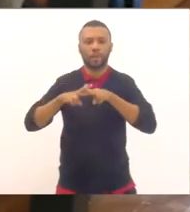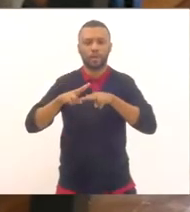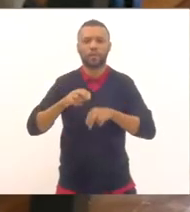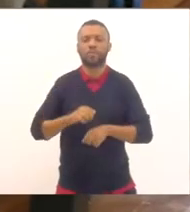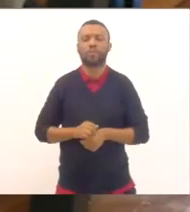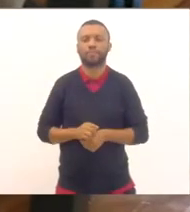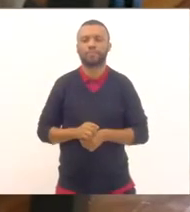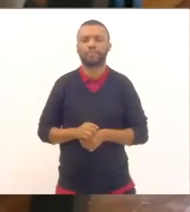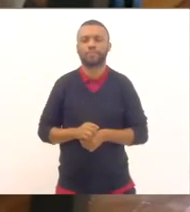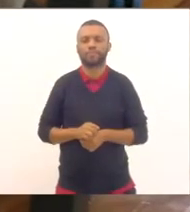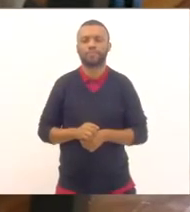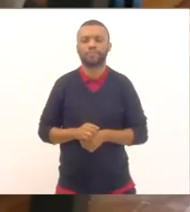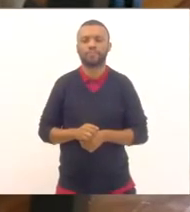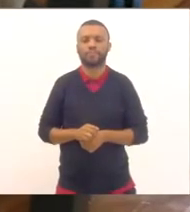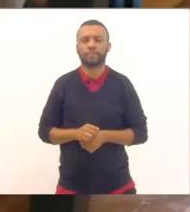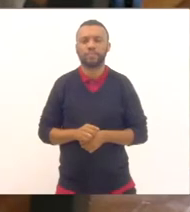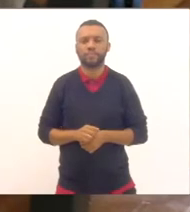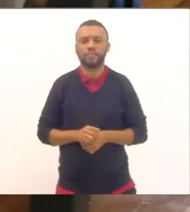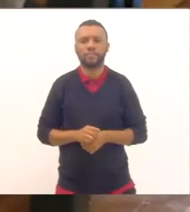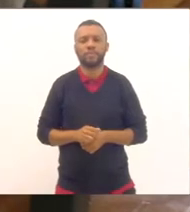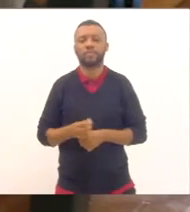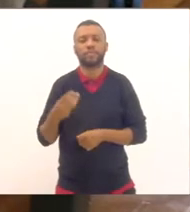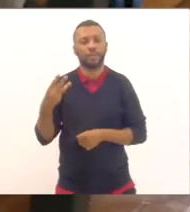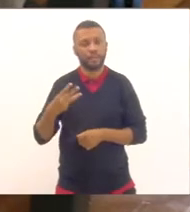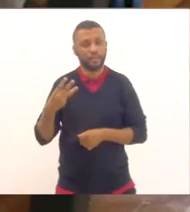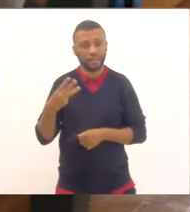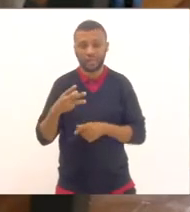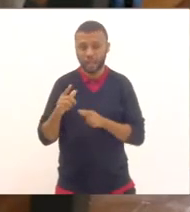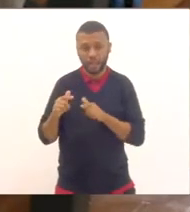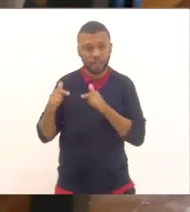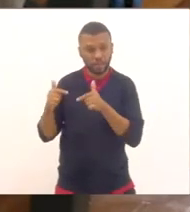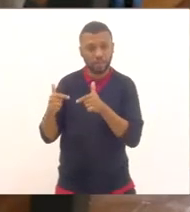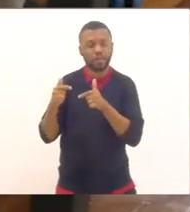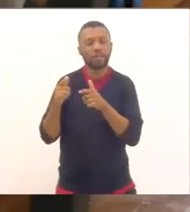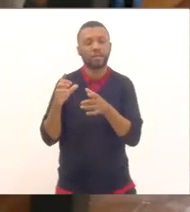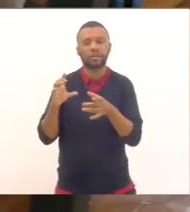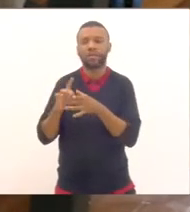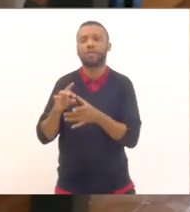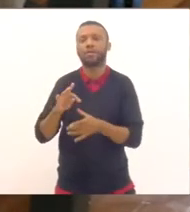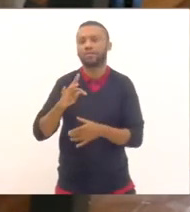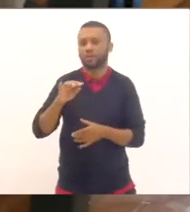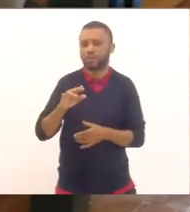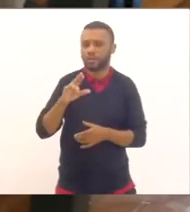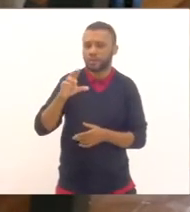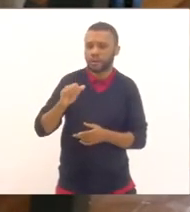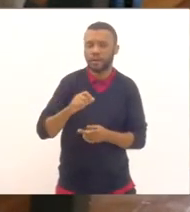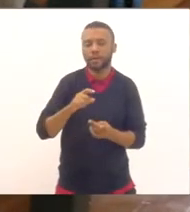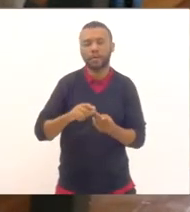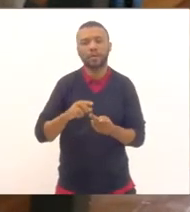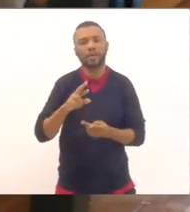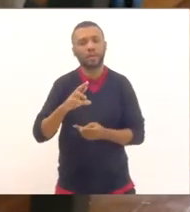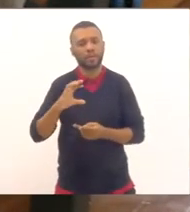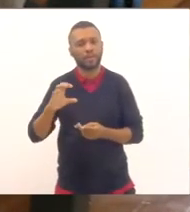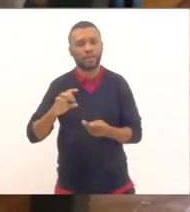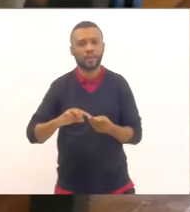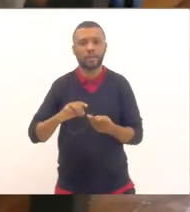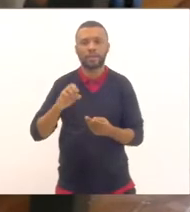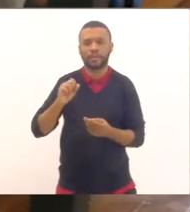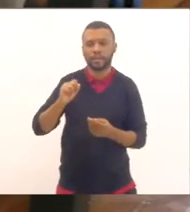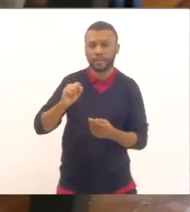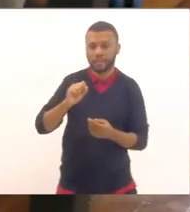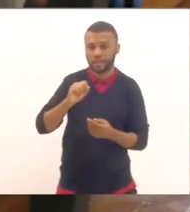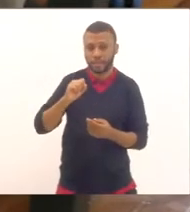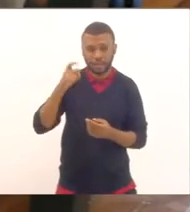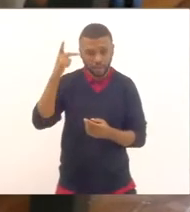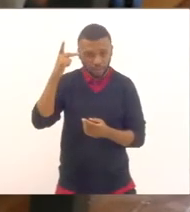fizemos um uma terceira operação que abrangeu Tijuca Rio Comprido São Cristóvão Praça da Bandeira